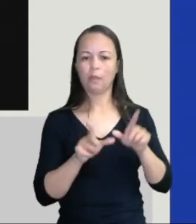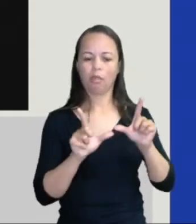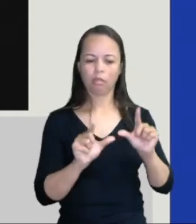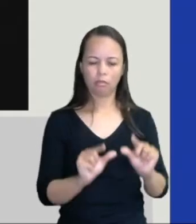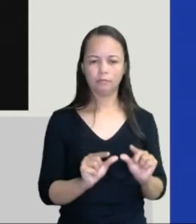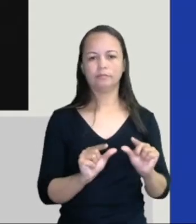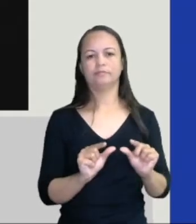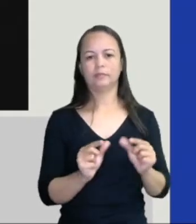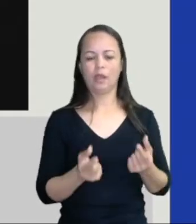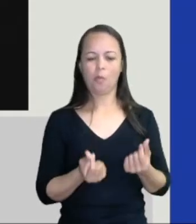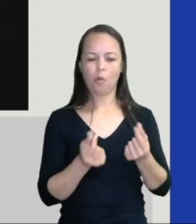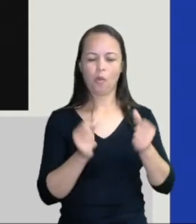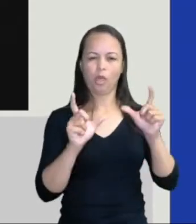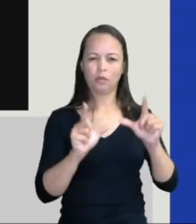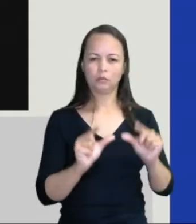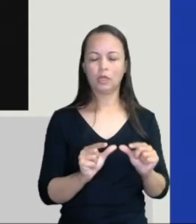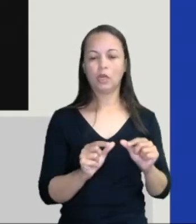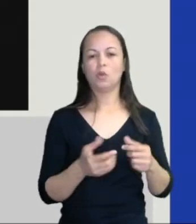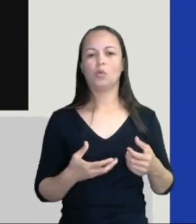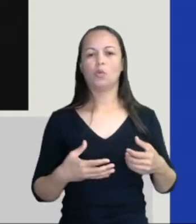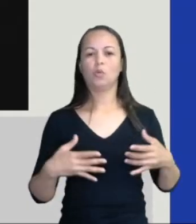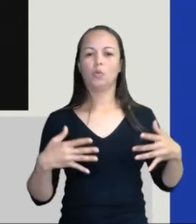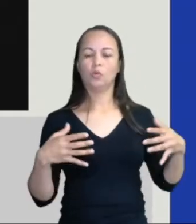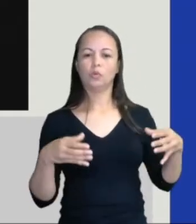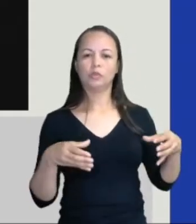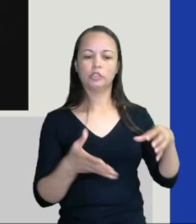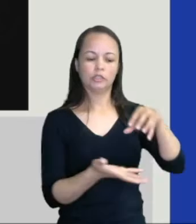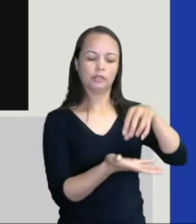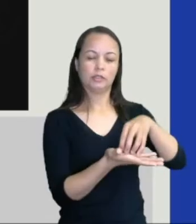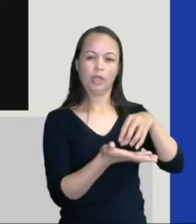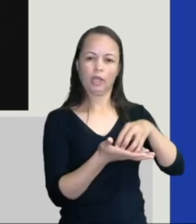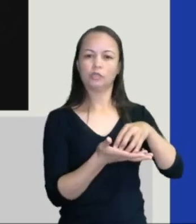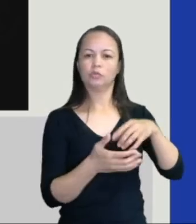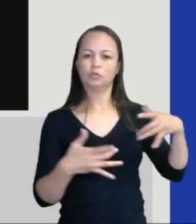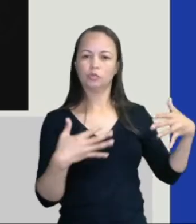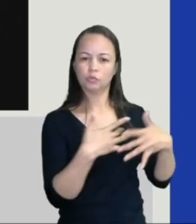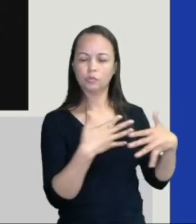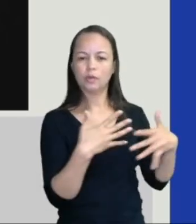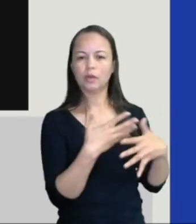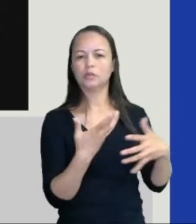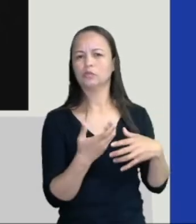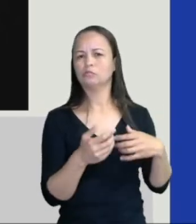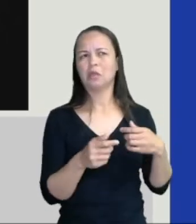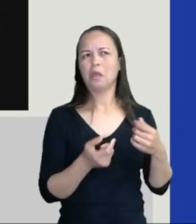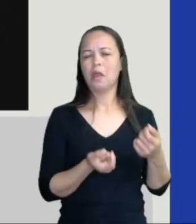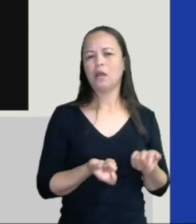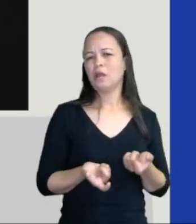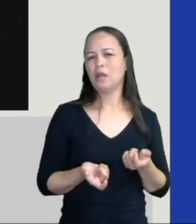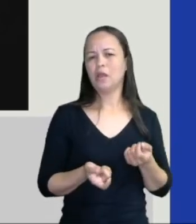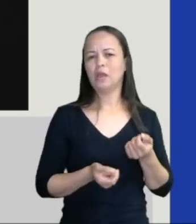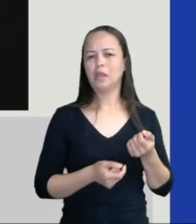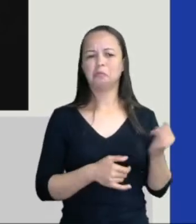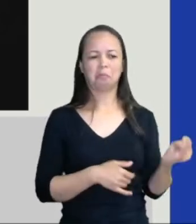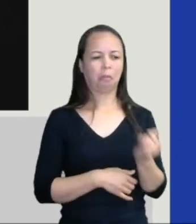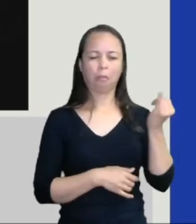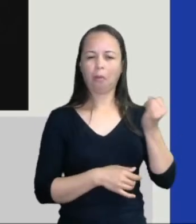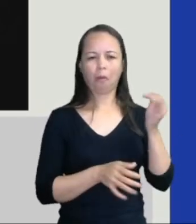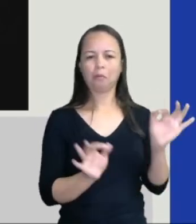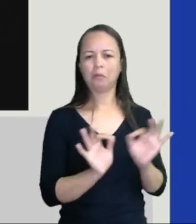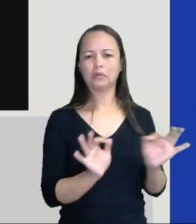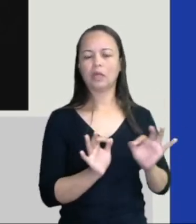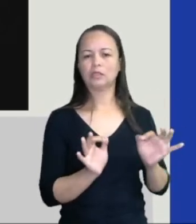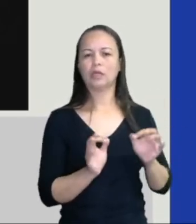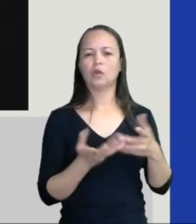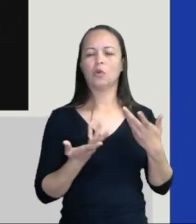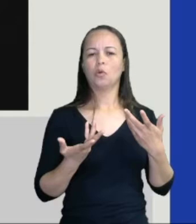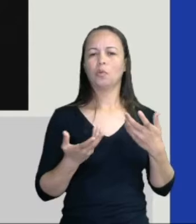centros urbanos, eles praticamente não tinham nenhuma função grande de importância, o pouco de comércio que existia